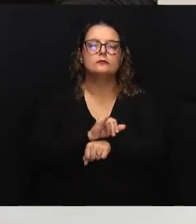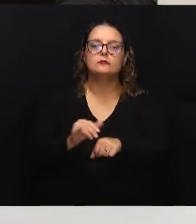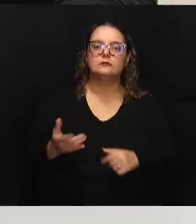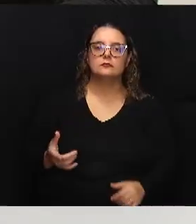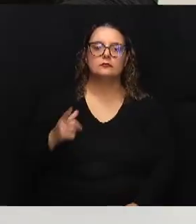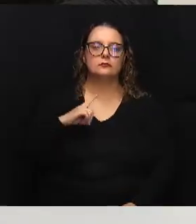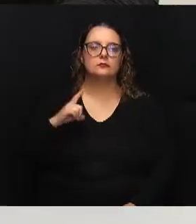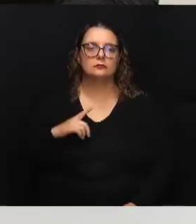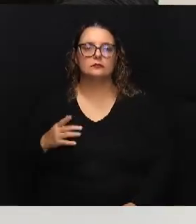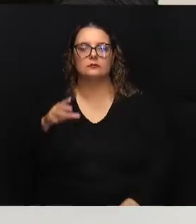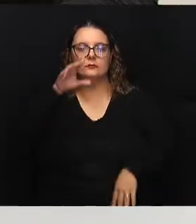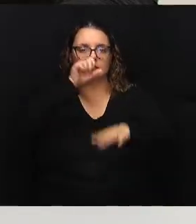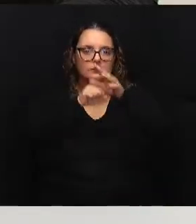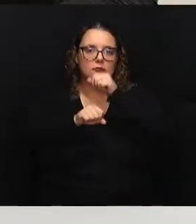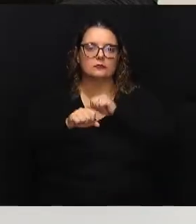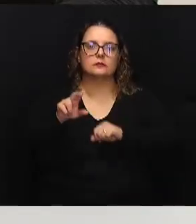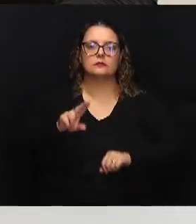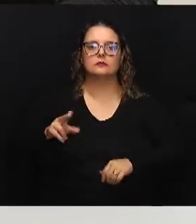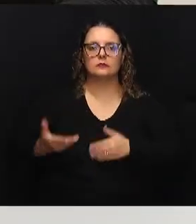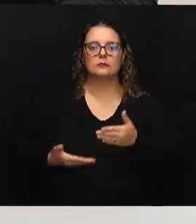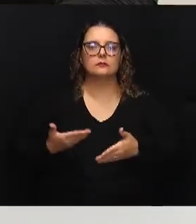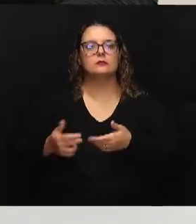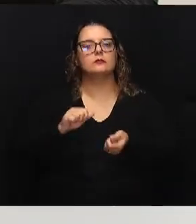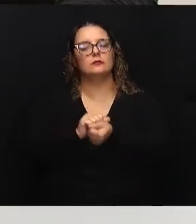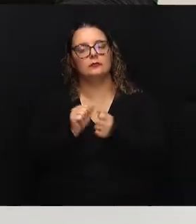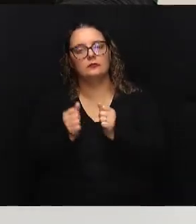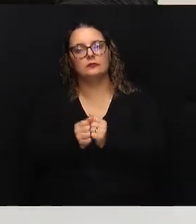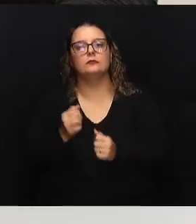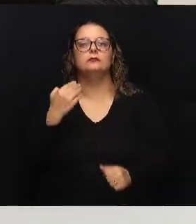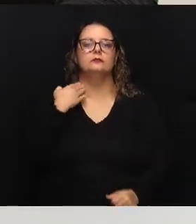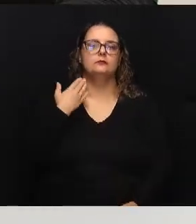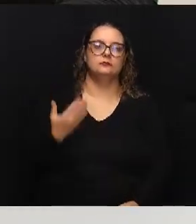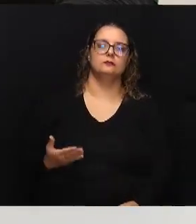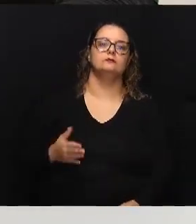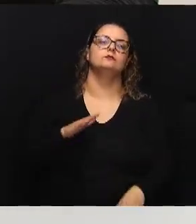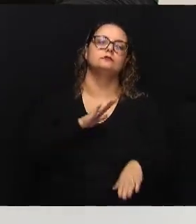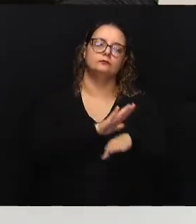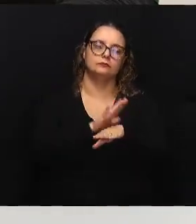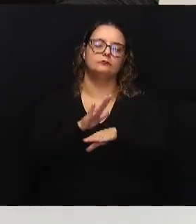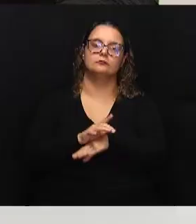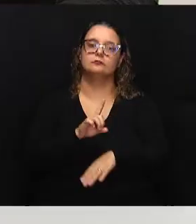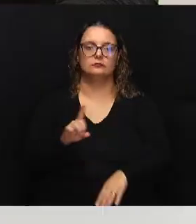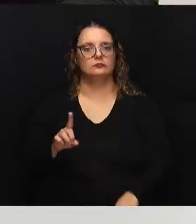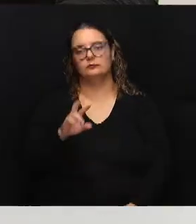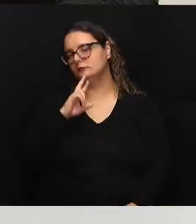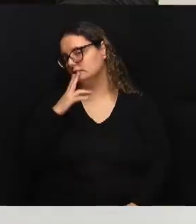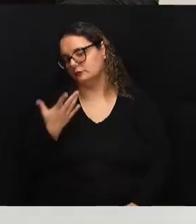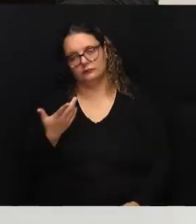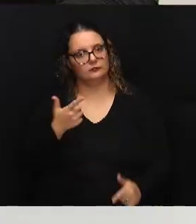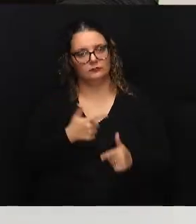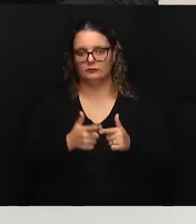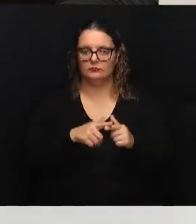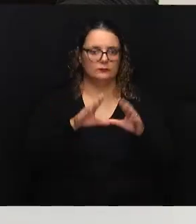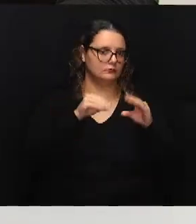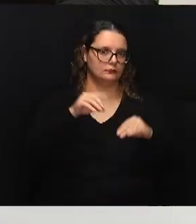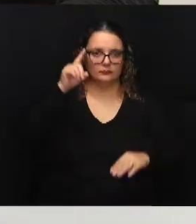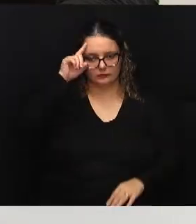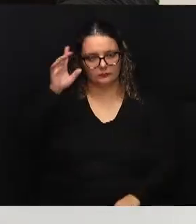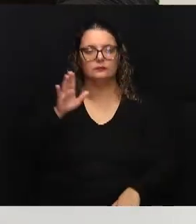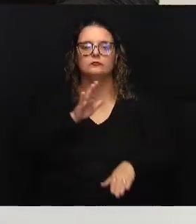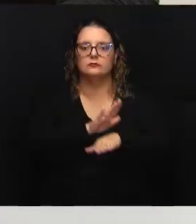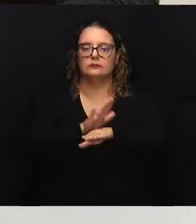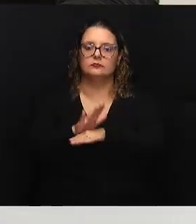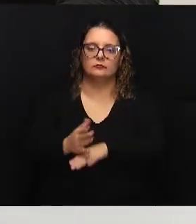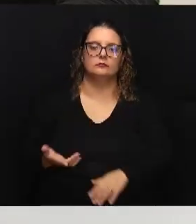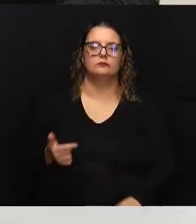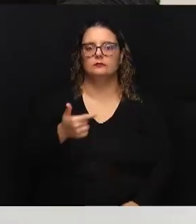e aprender a usar os serviços adequados no seu banco vão te ajudar, não vão resolver seu problema de uma hora para outra, mas vão te ajudar a